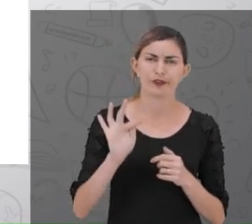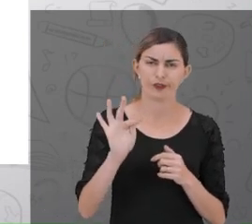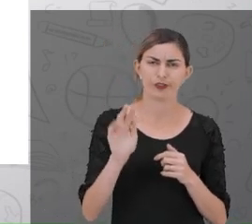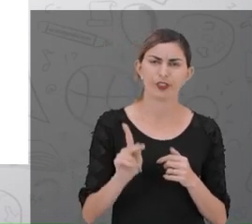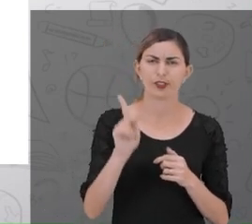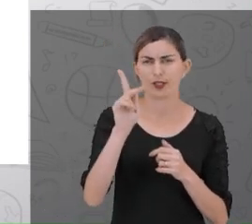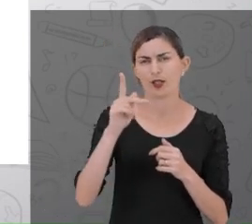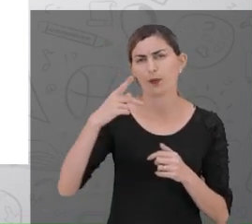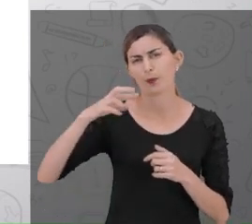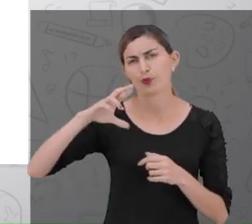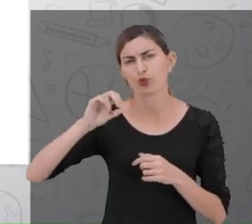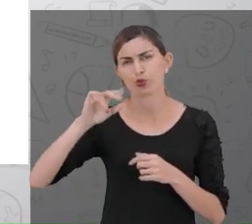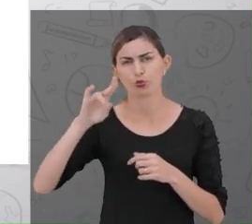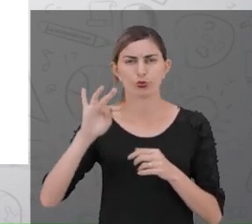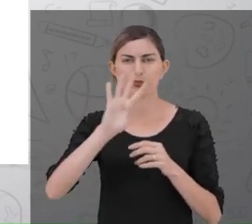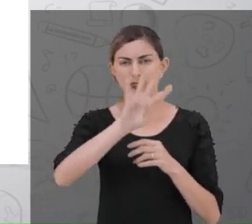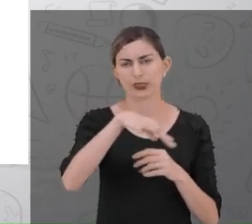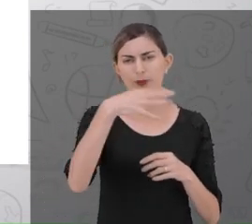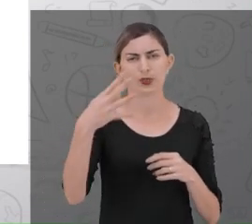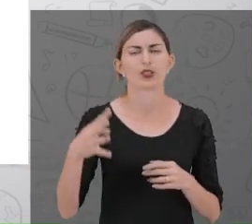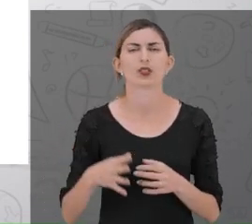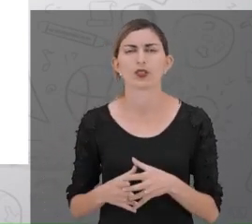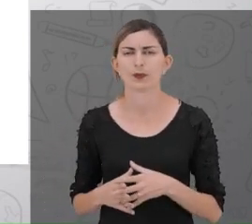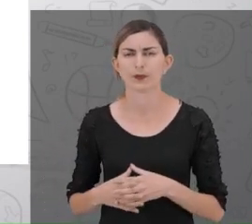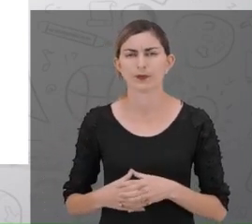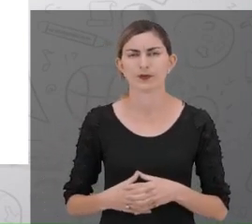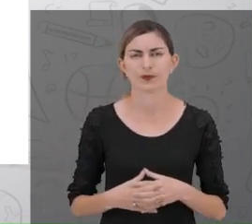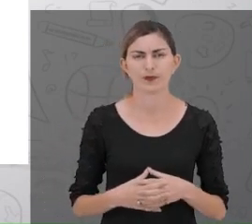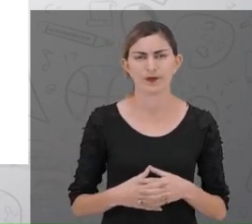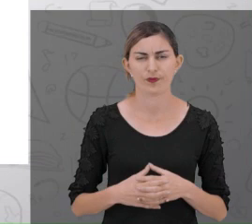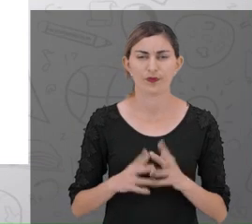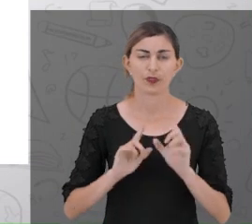produto sendo referenciada por ambas as tabelas.